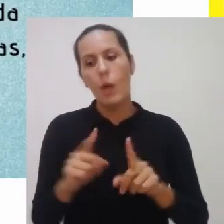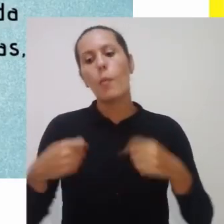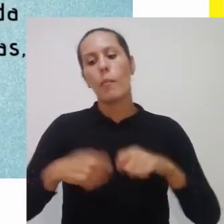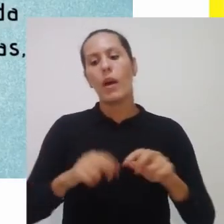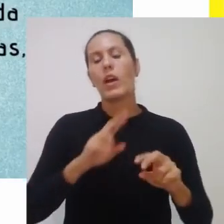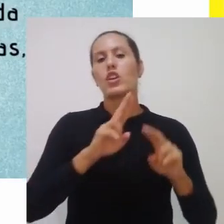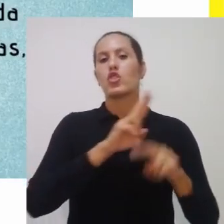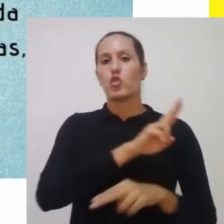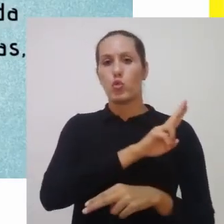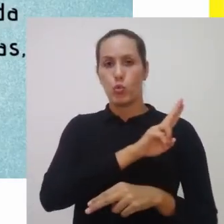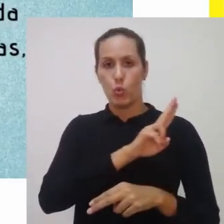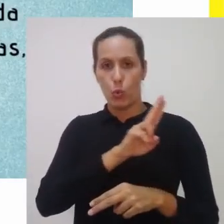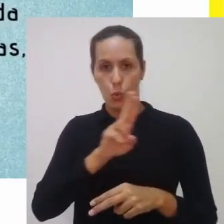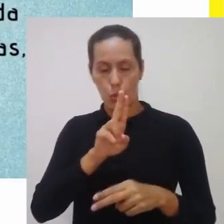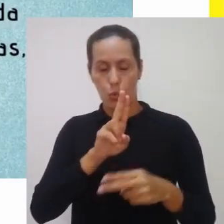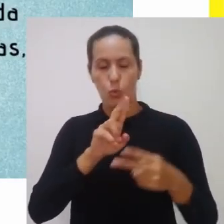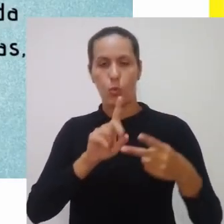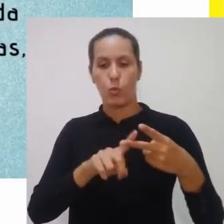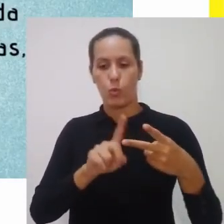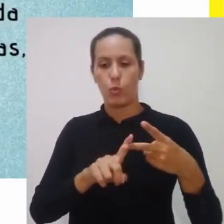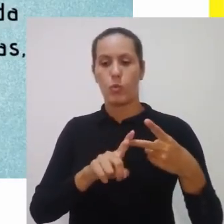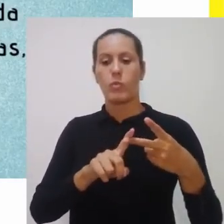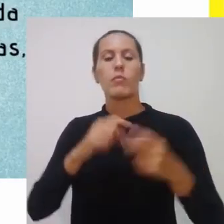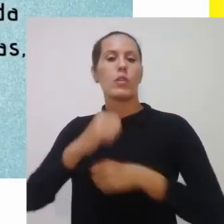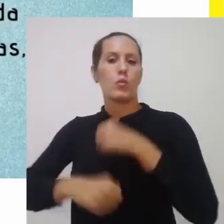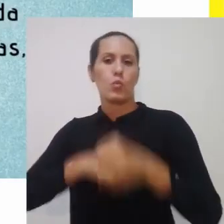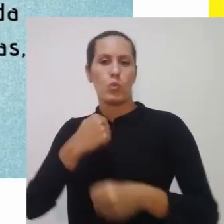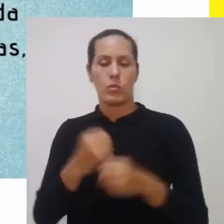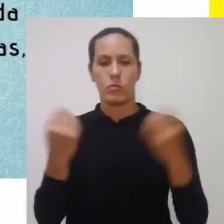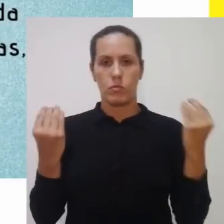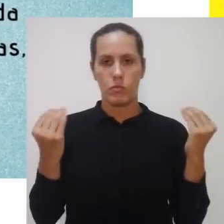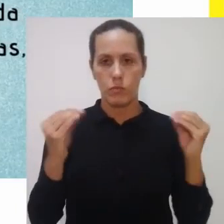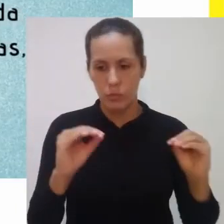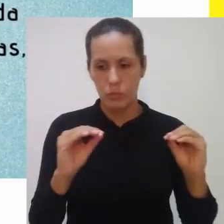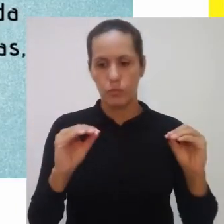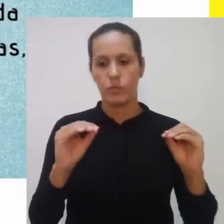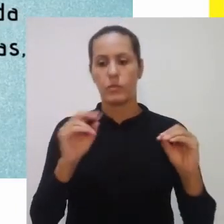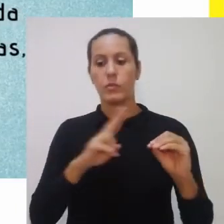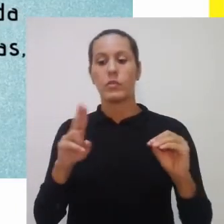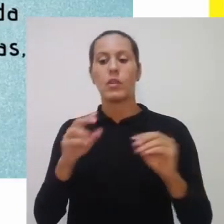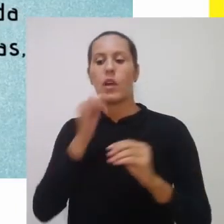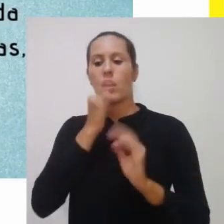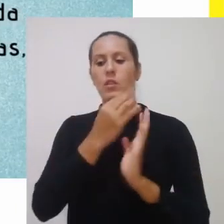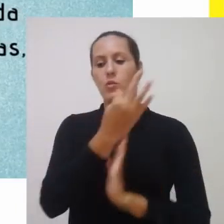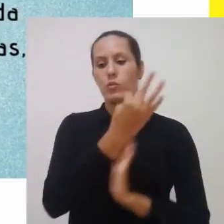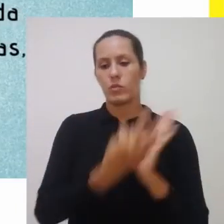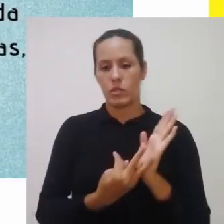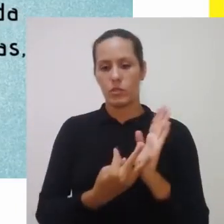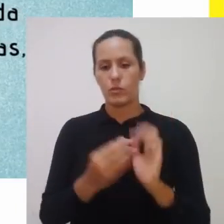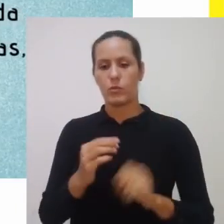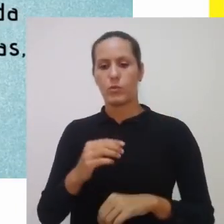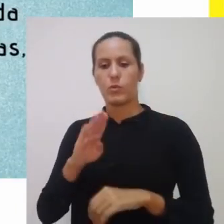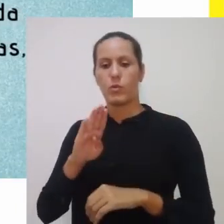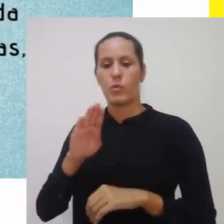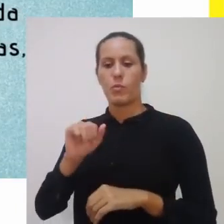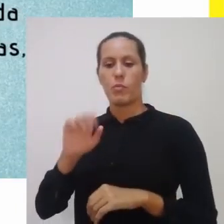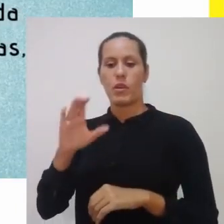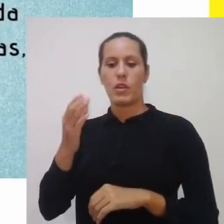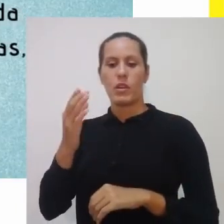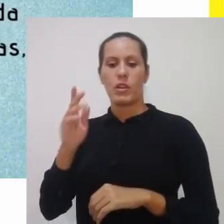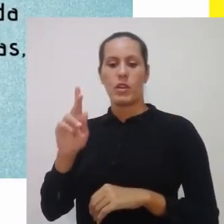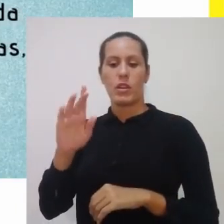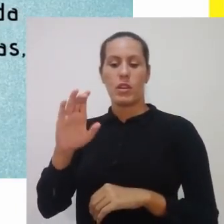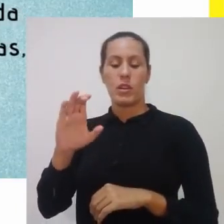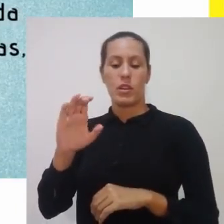importante conhecer pelo menos o sobrenome e o ano em que foi publicado aquela ideia. Como é o exemplo desse texto, Bechara